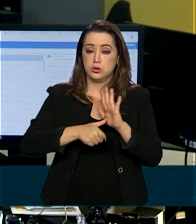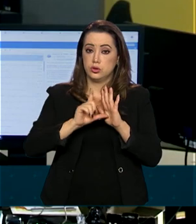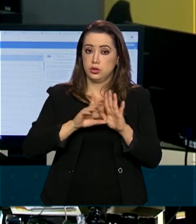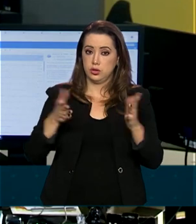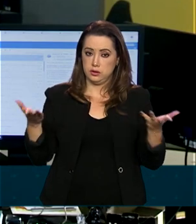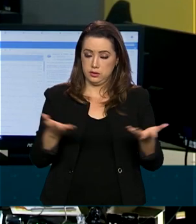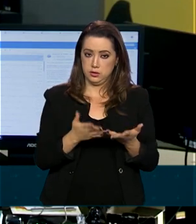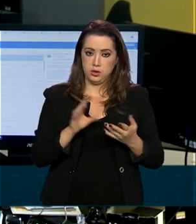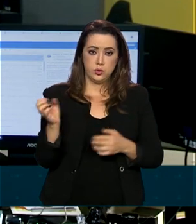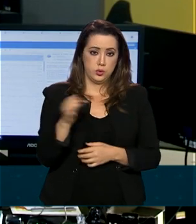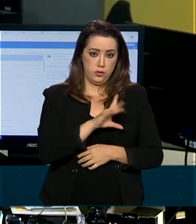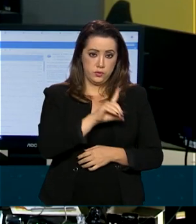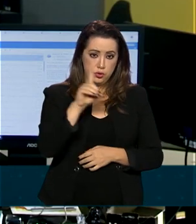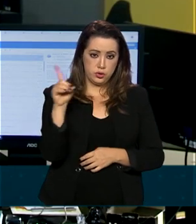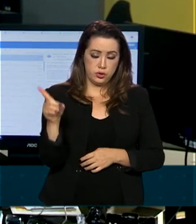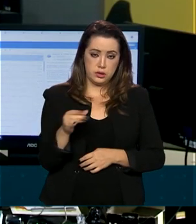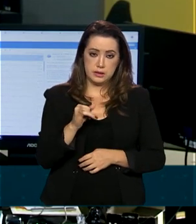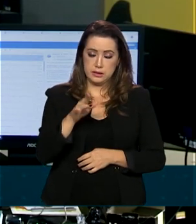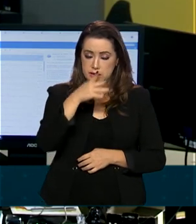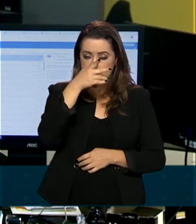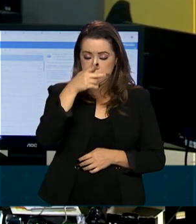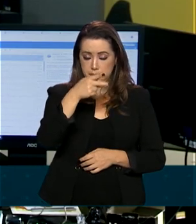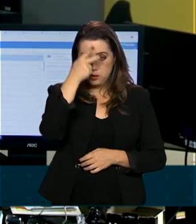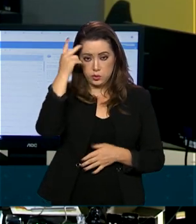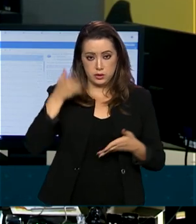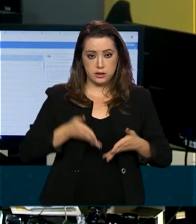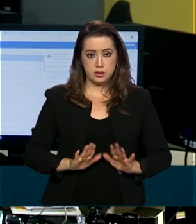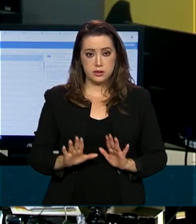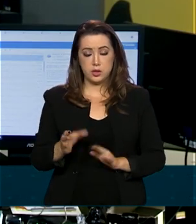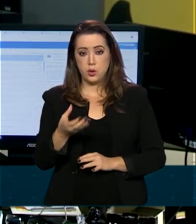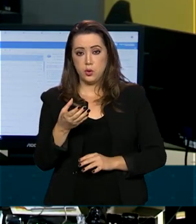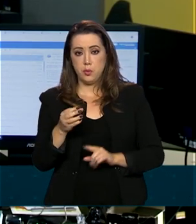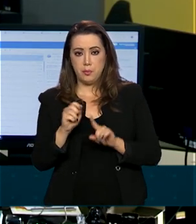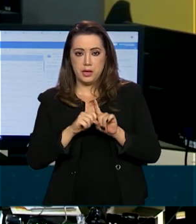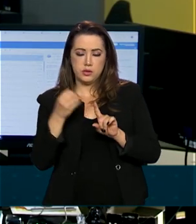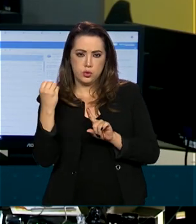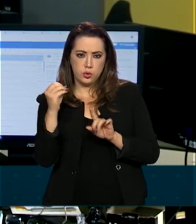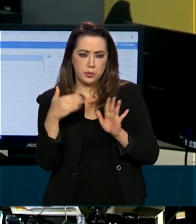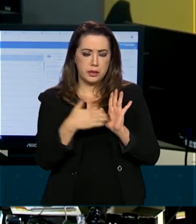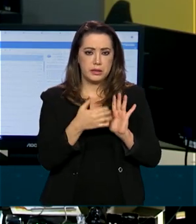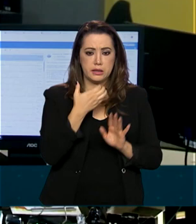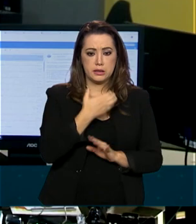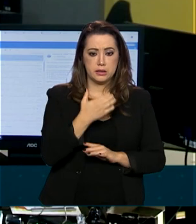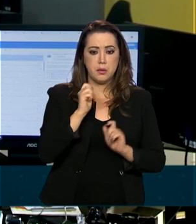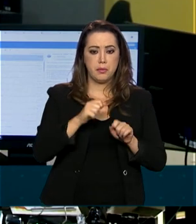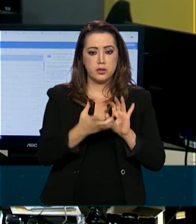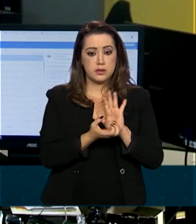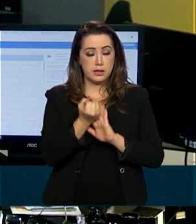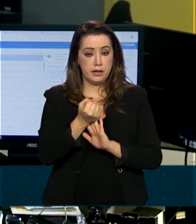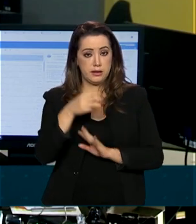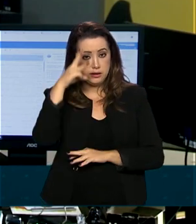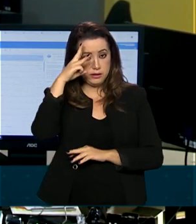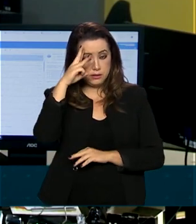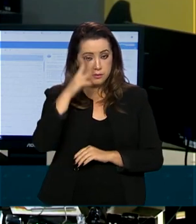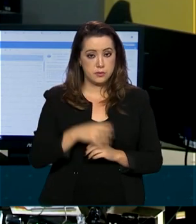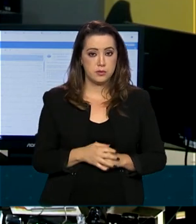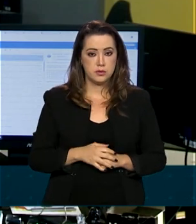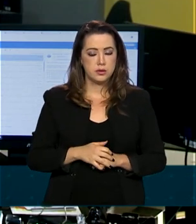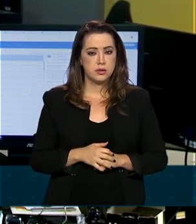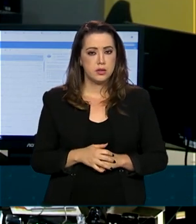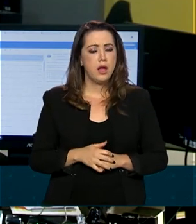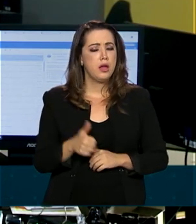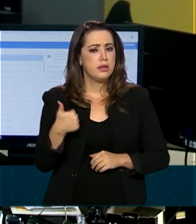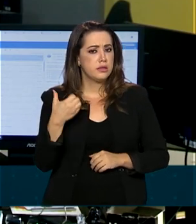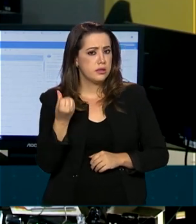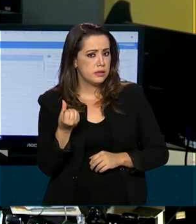hoje. Com o novo calendário, quem nasceu entre outubro e dezembro pode sacar a partir desta terça-feira. Entre 16